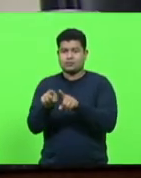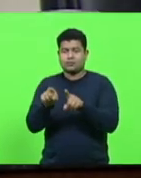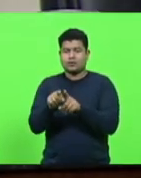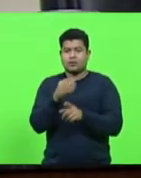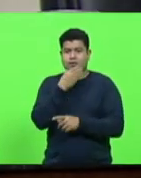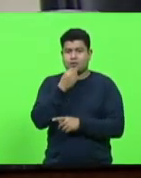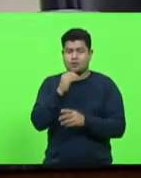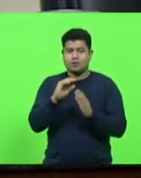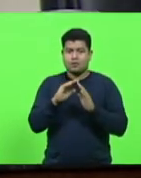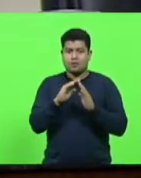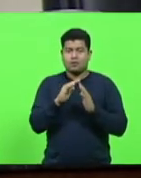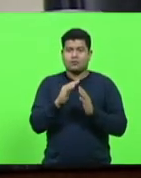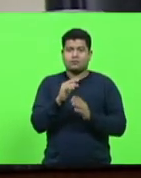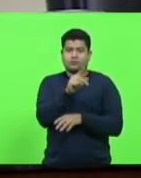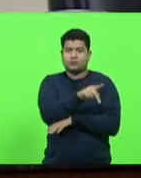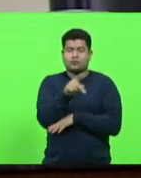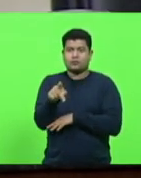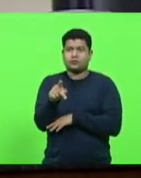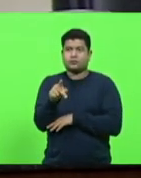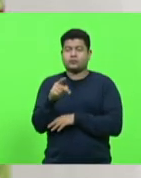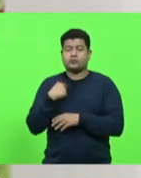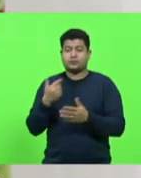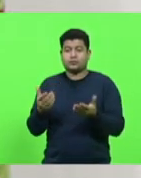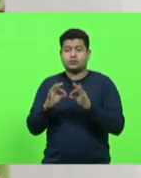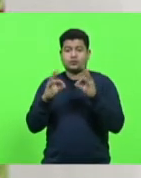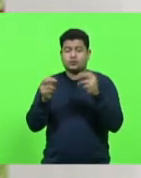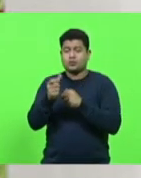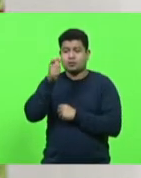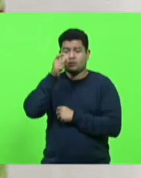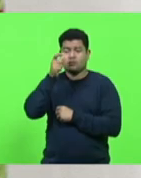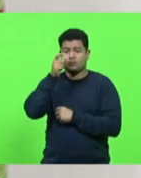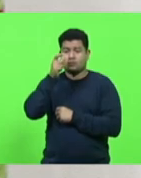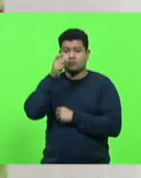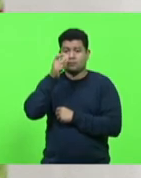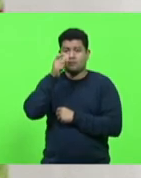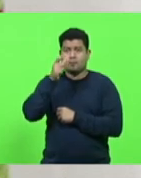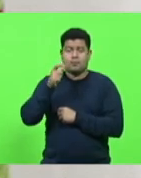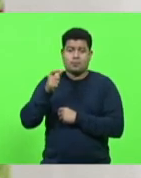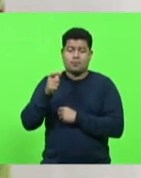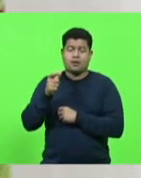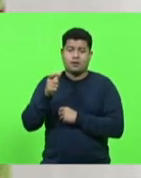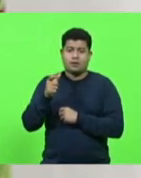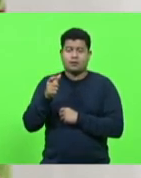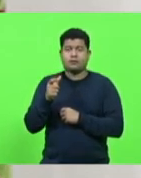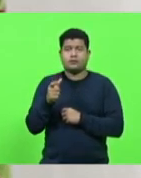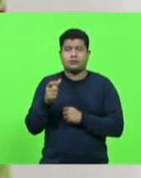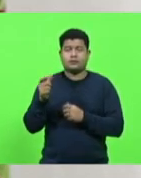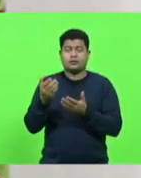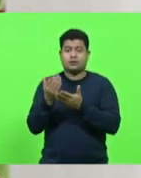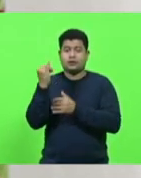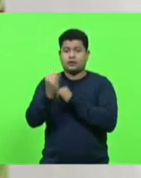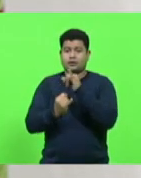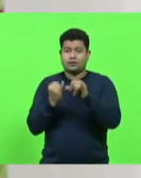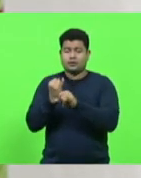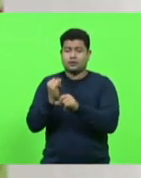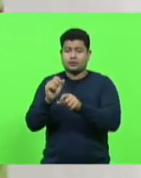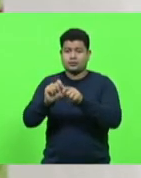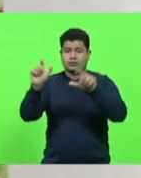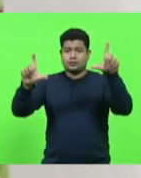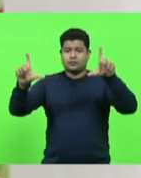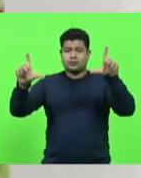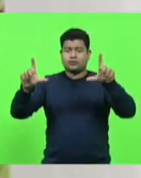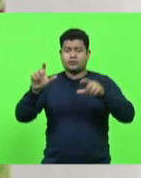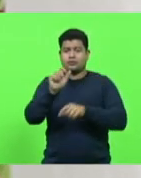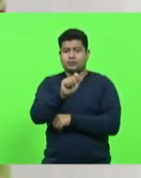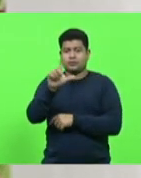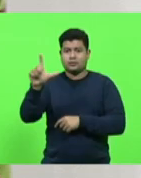colegas acadêmicos que neste momento nos acompanham pela internet, pela TVAL, porque integram um